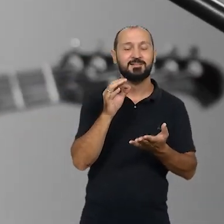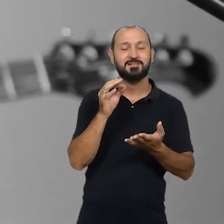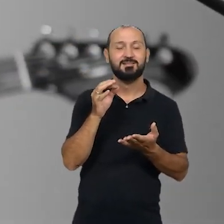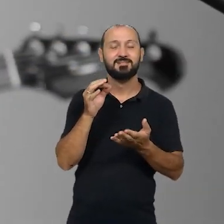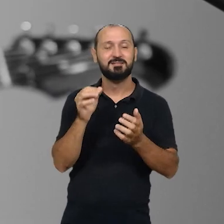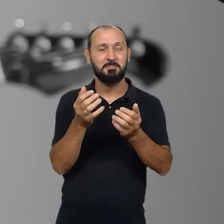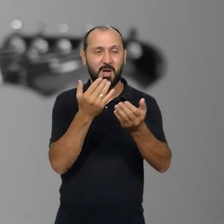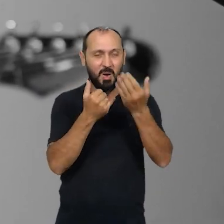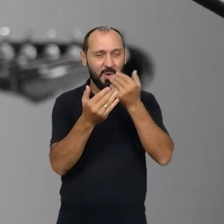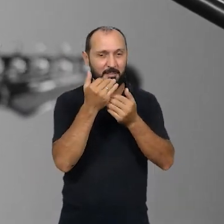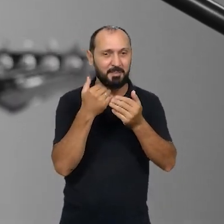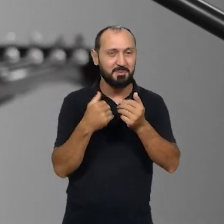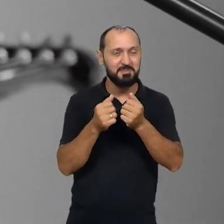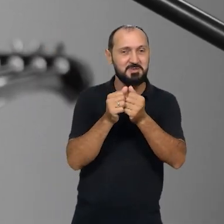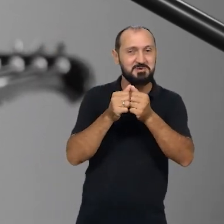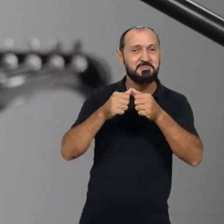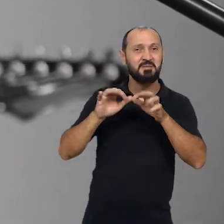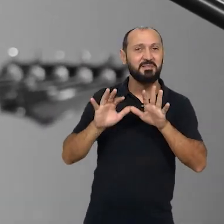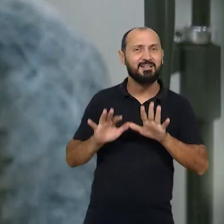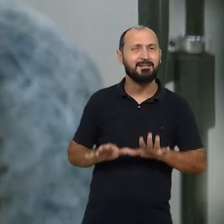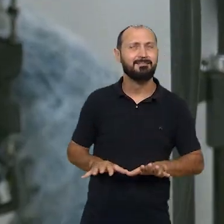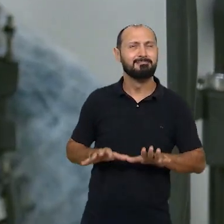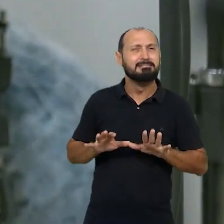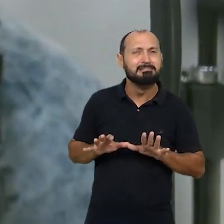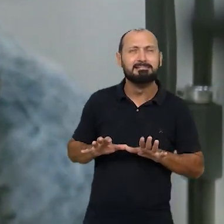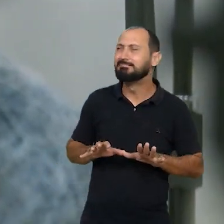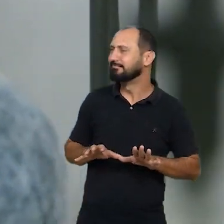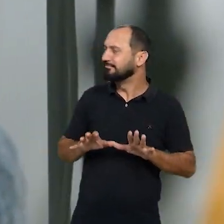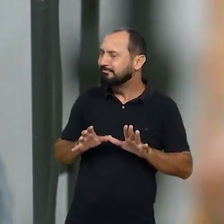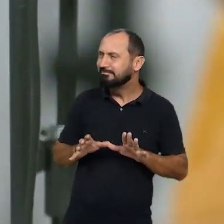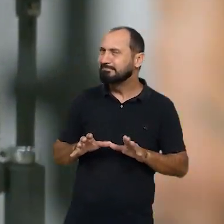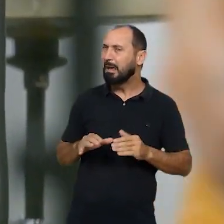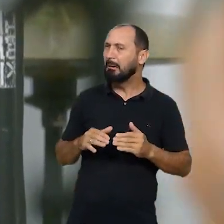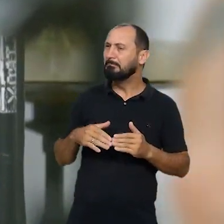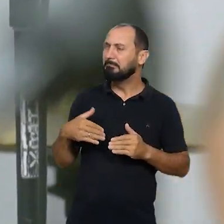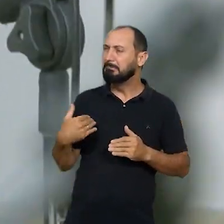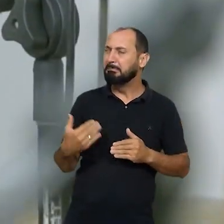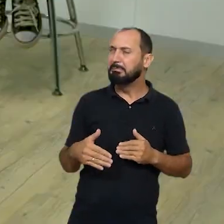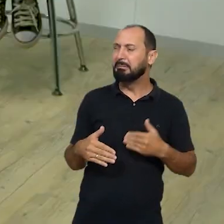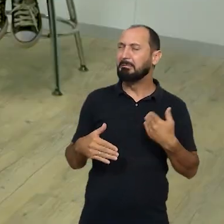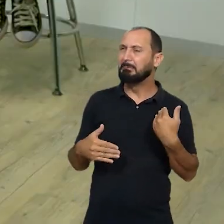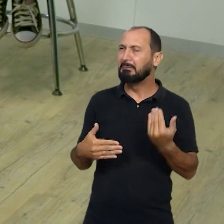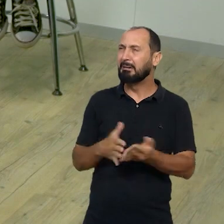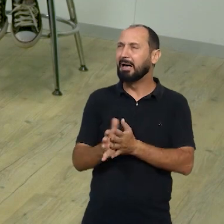Todo dia a rotina vem me visitar.